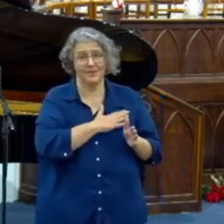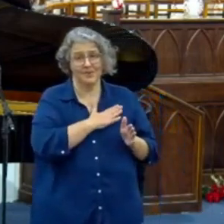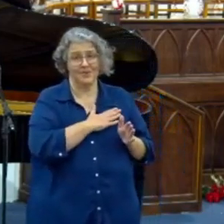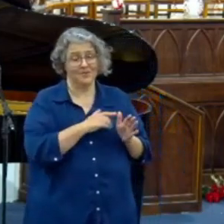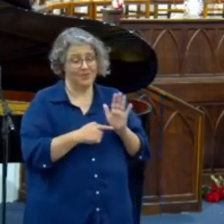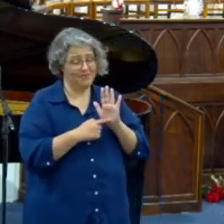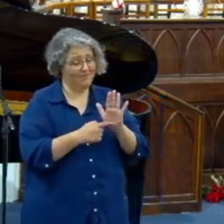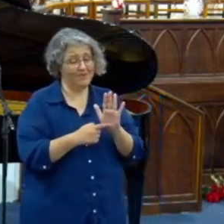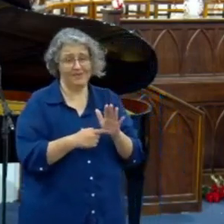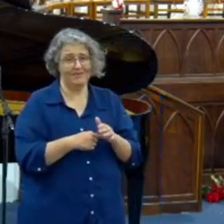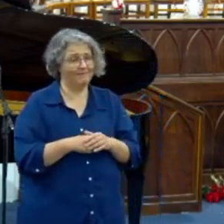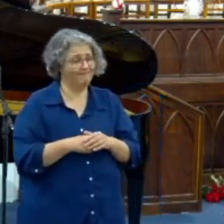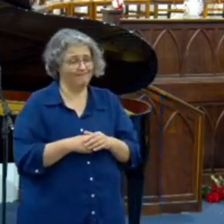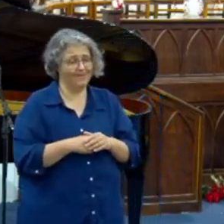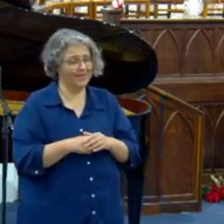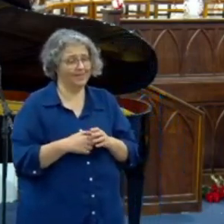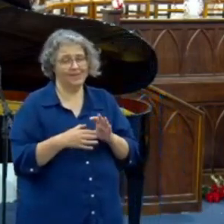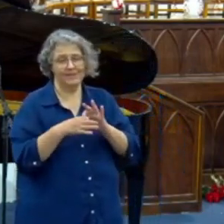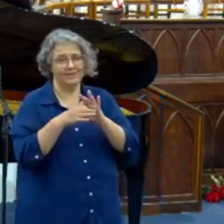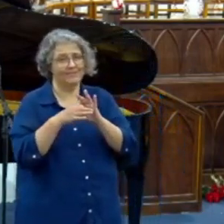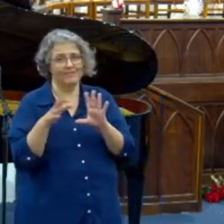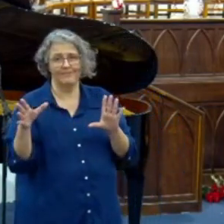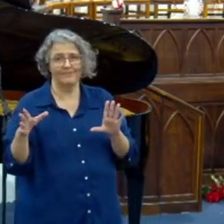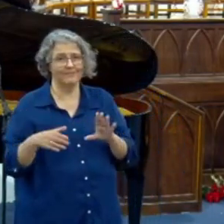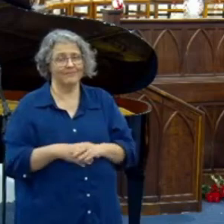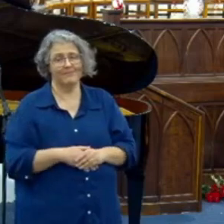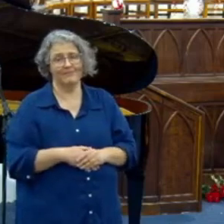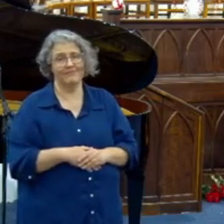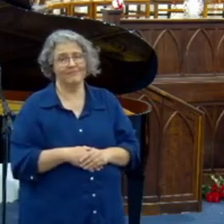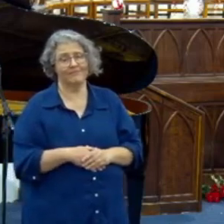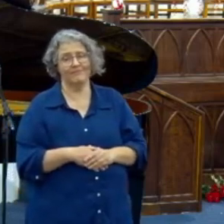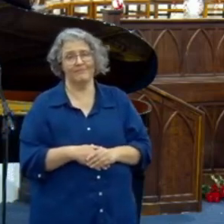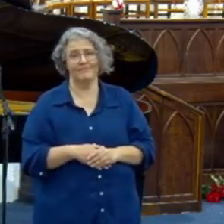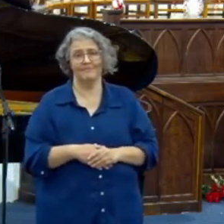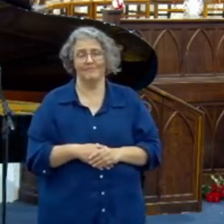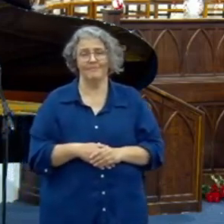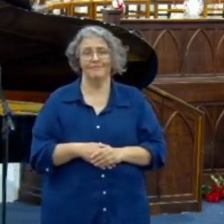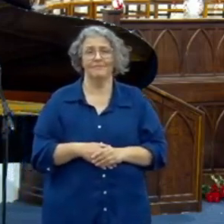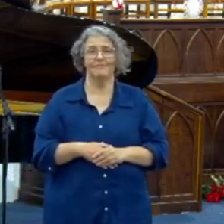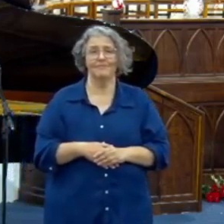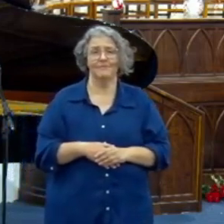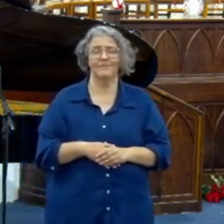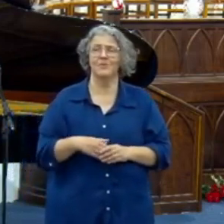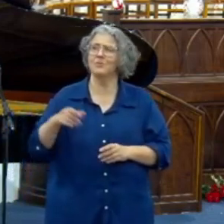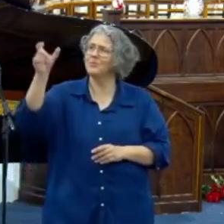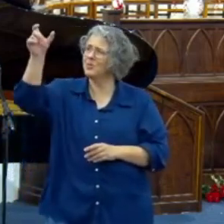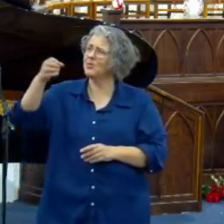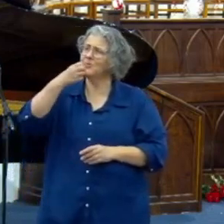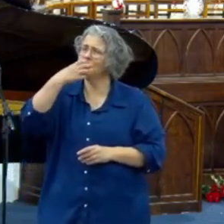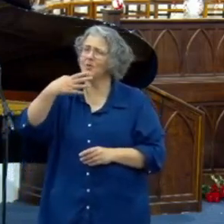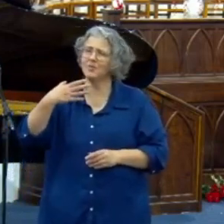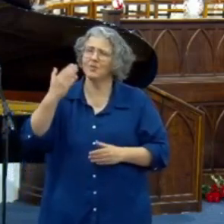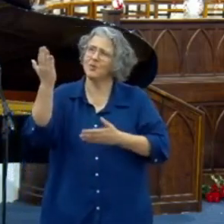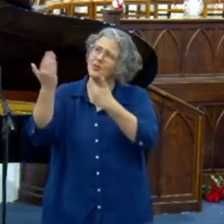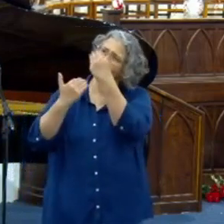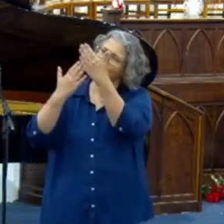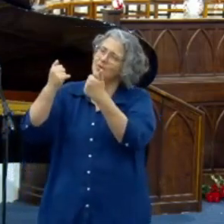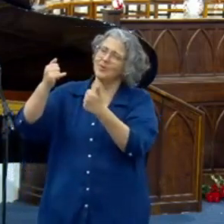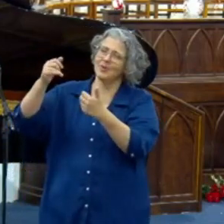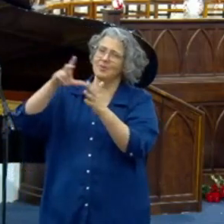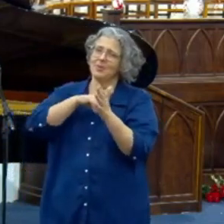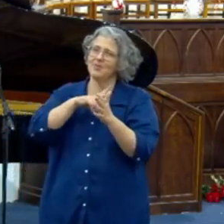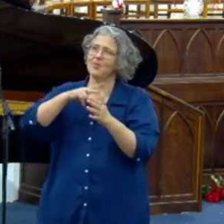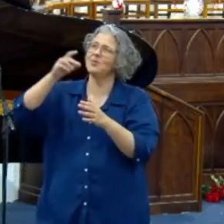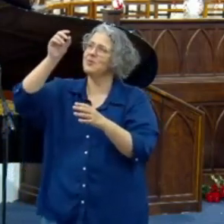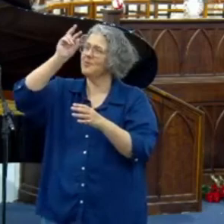Reconhecimento de Jesus Cristo como Senhor, compreensão do padrão de bondade divina de Deus, exame do relacionamento pessoal